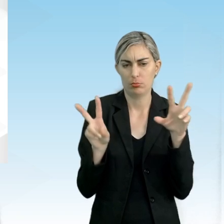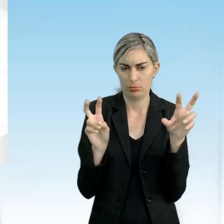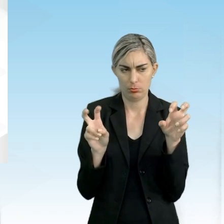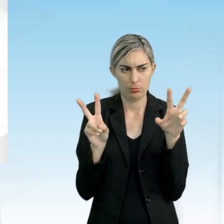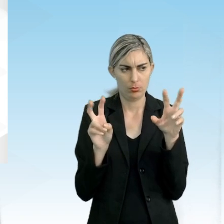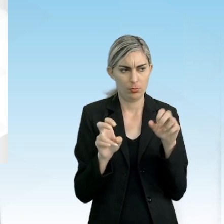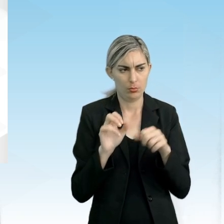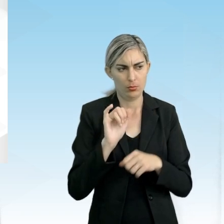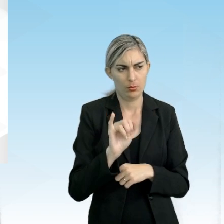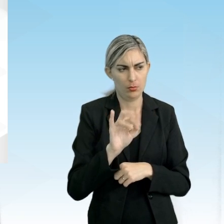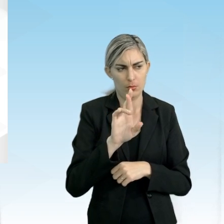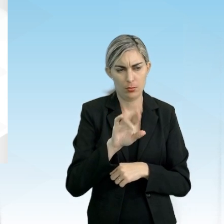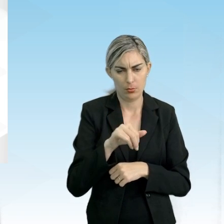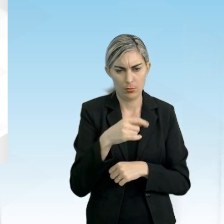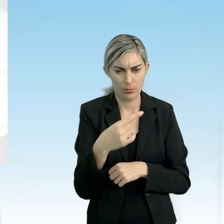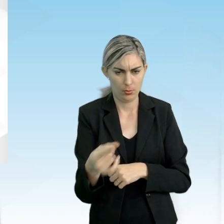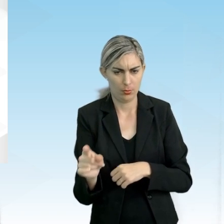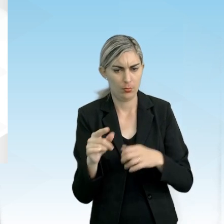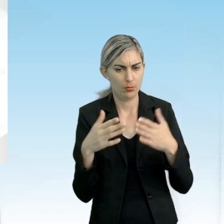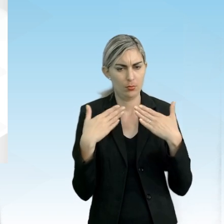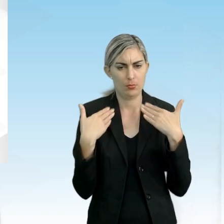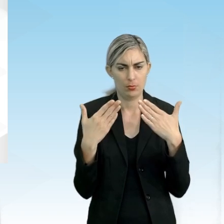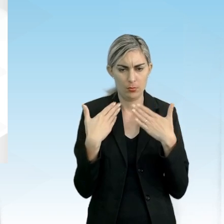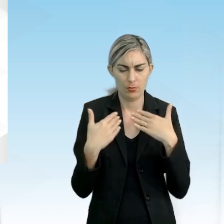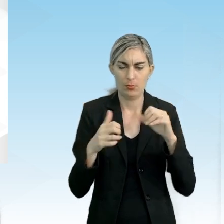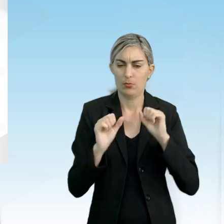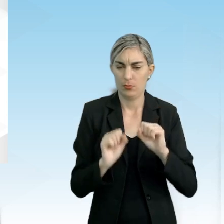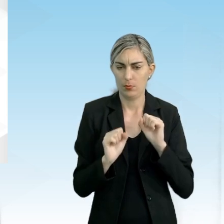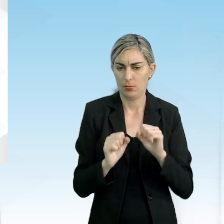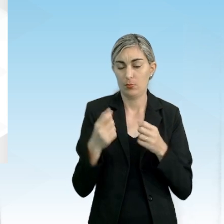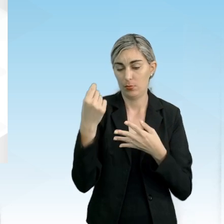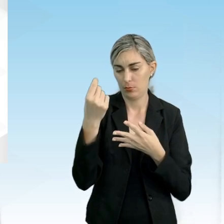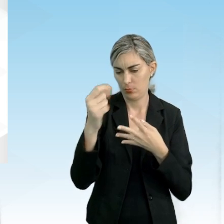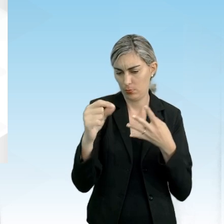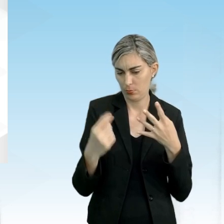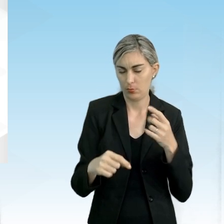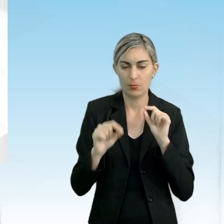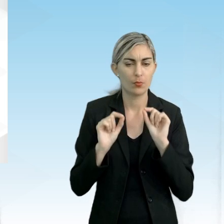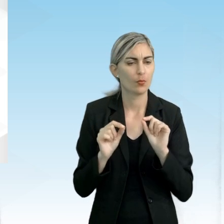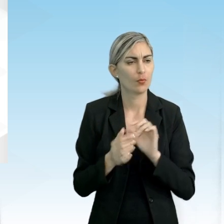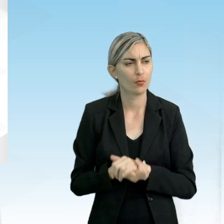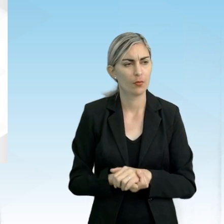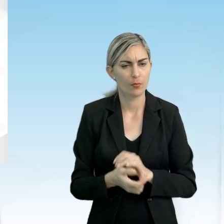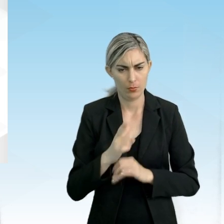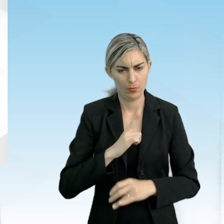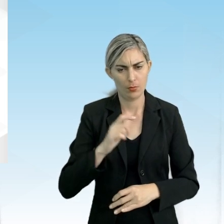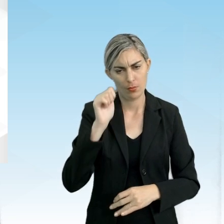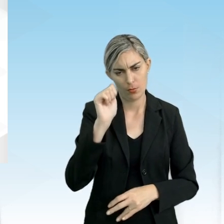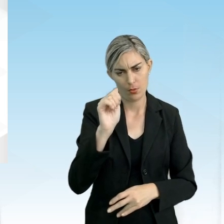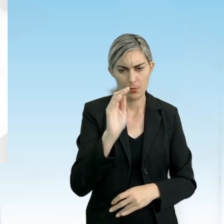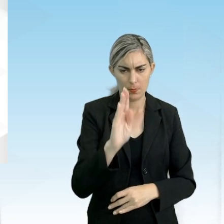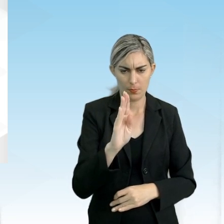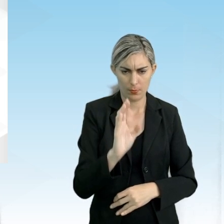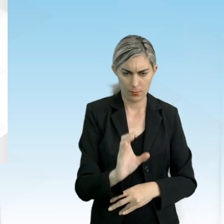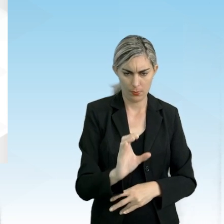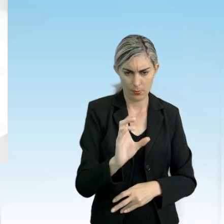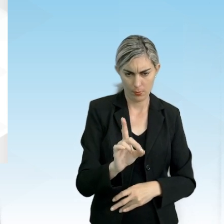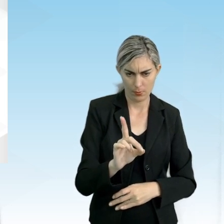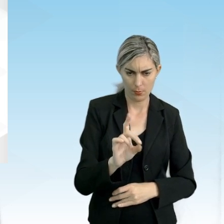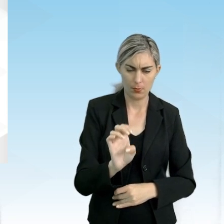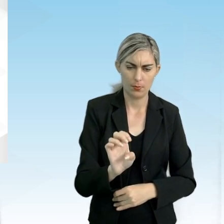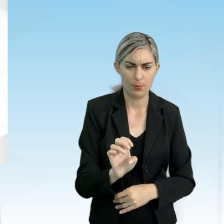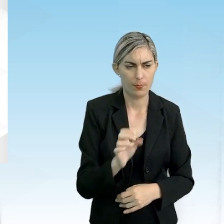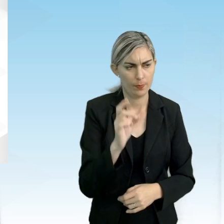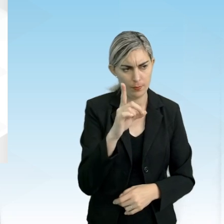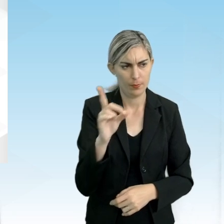a irradiação do calor podemos afirmar que aí tem letra a letra B letra C